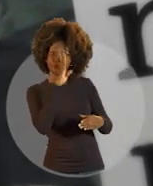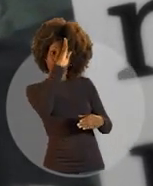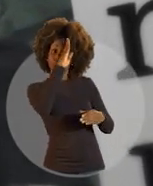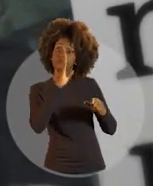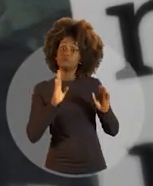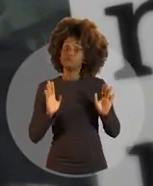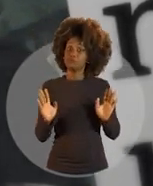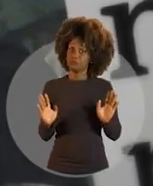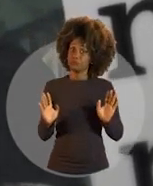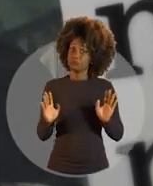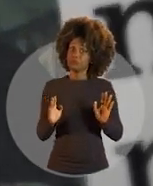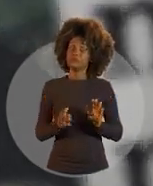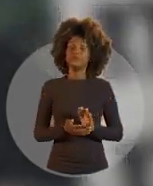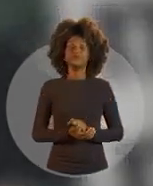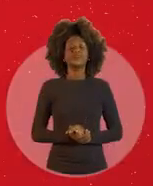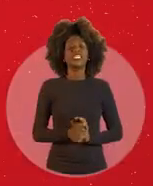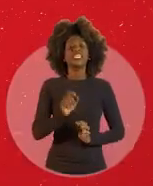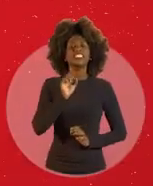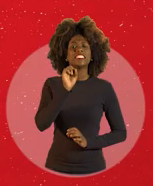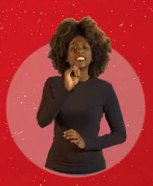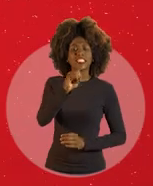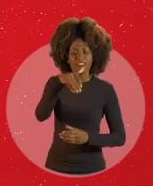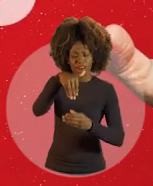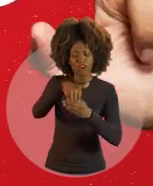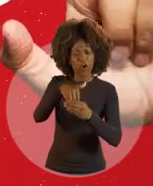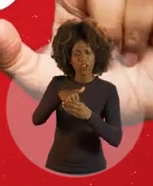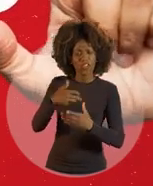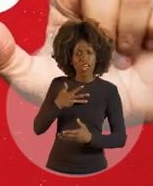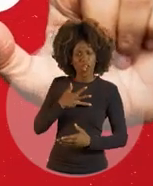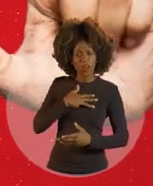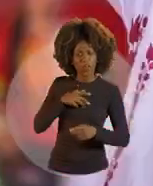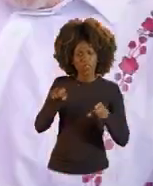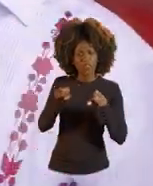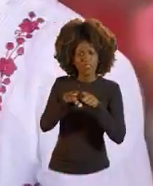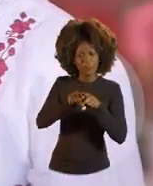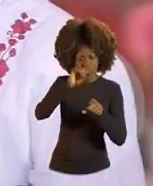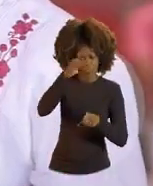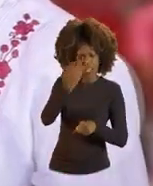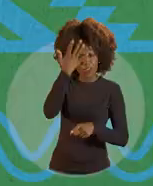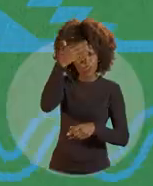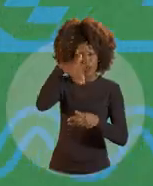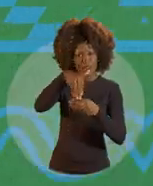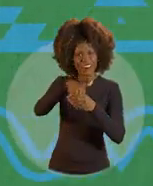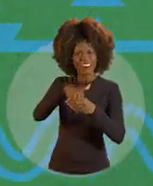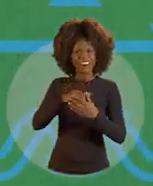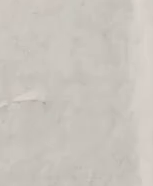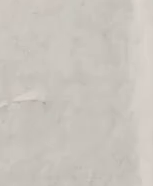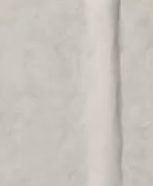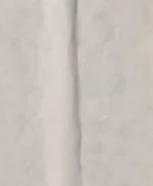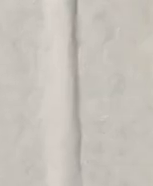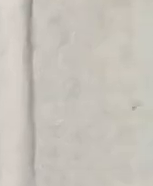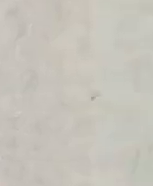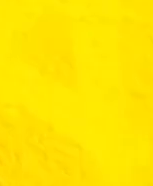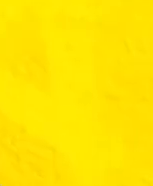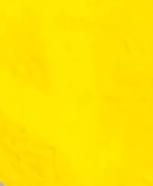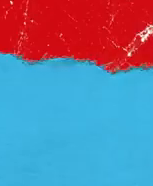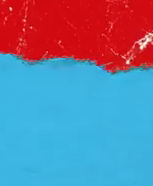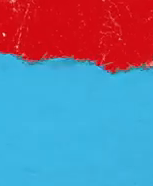em Bolsonaro? Quem vota Lula, vota Jerônimo.